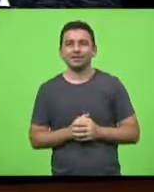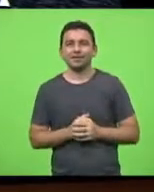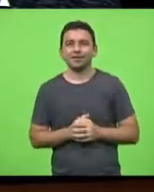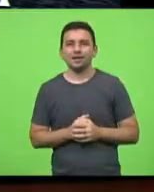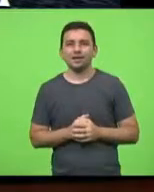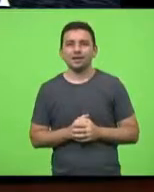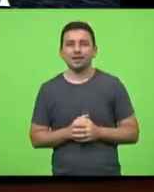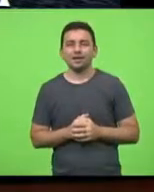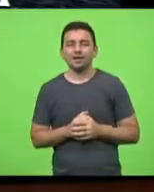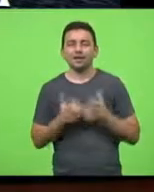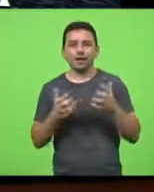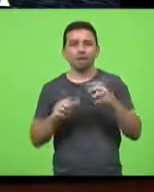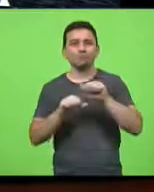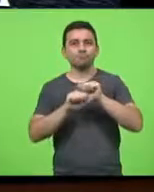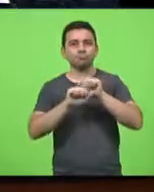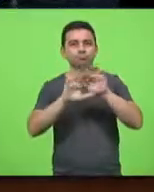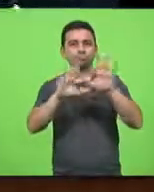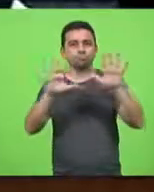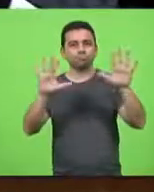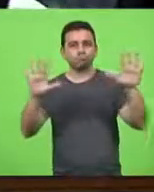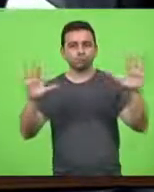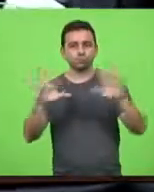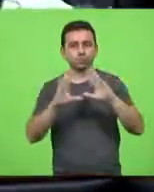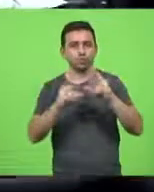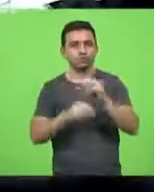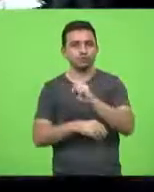a Santa Catarina inteira.